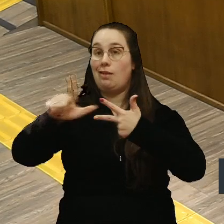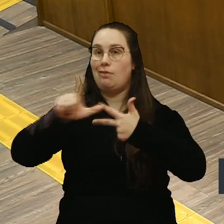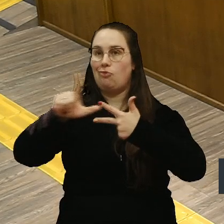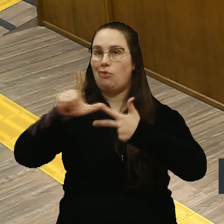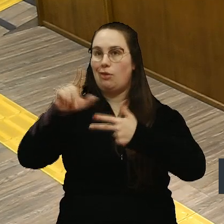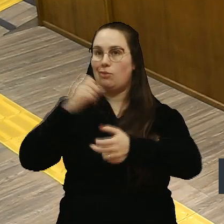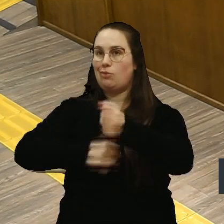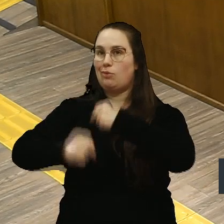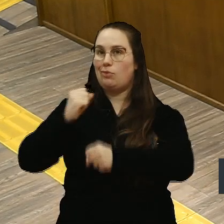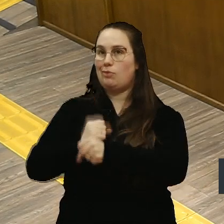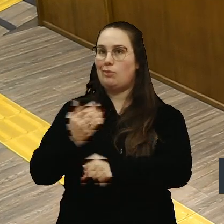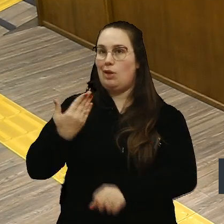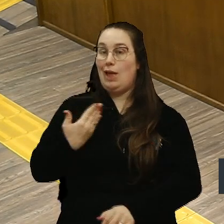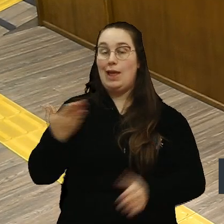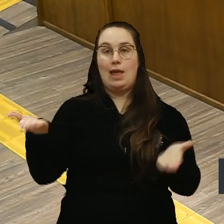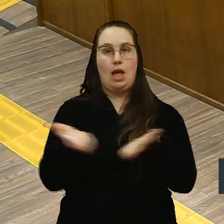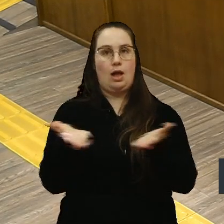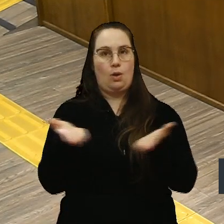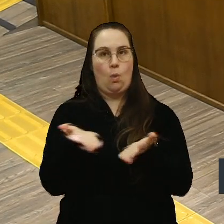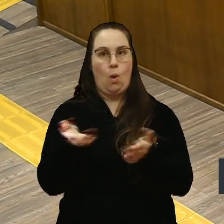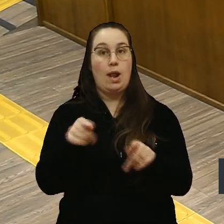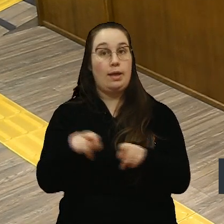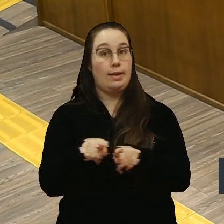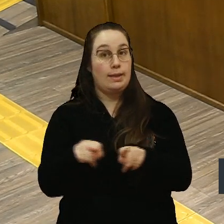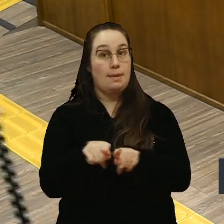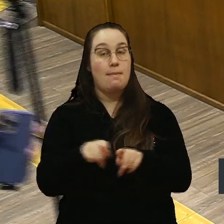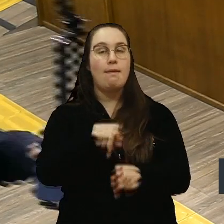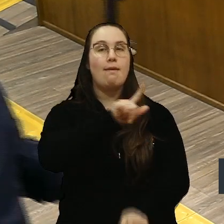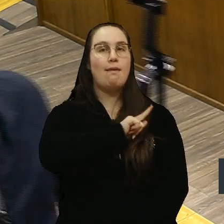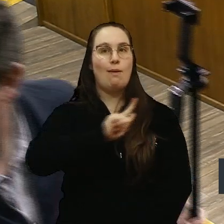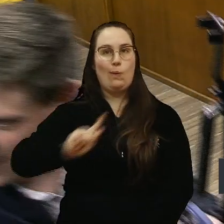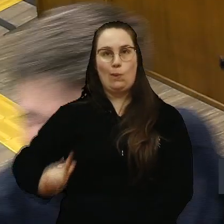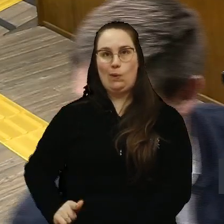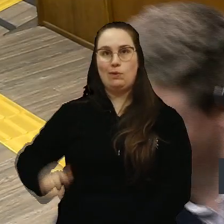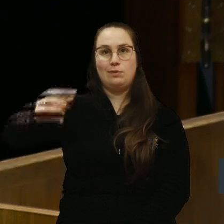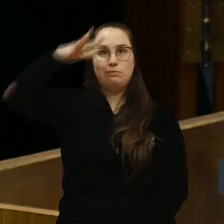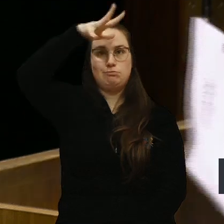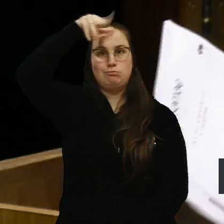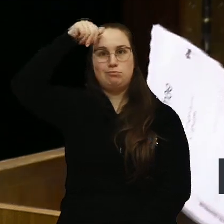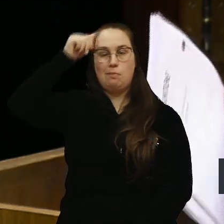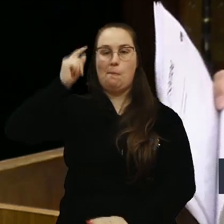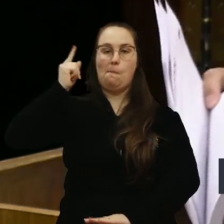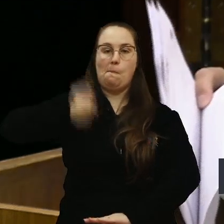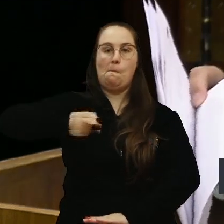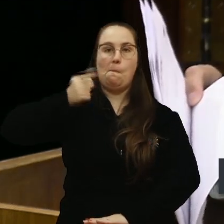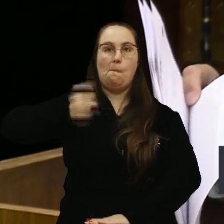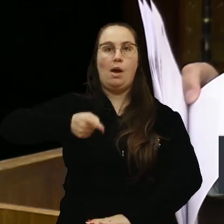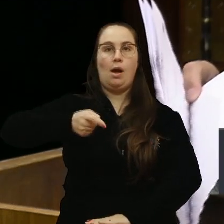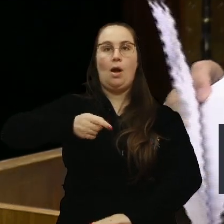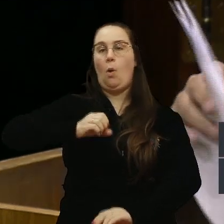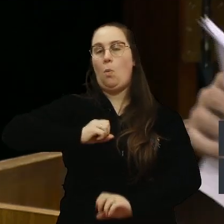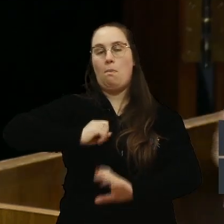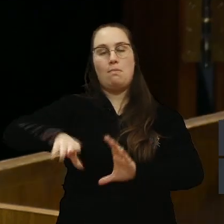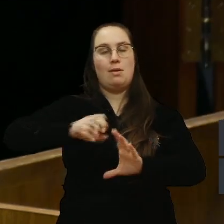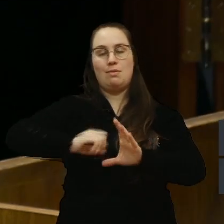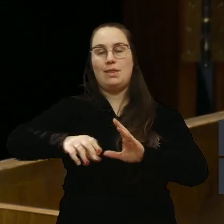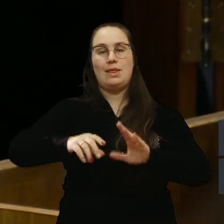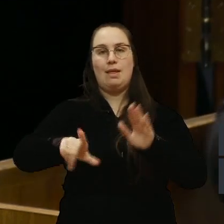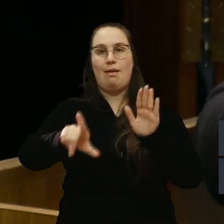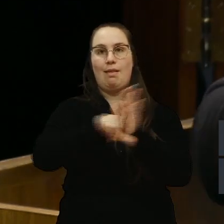e na atual legislatura é o governo municipal mandar a lei mal redigida.